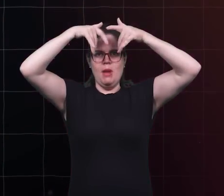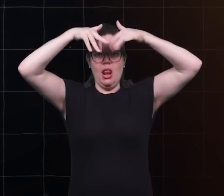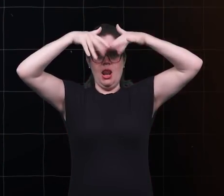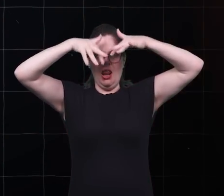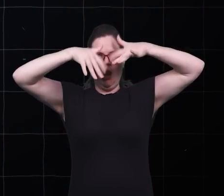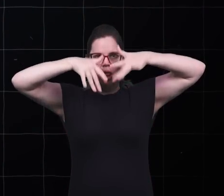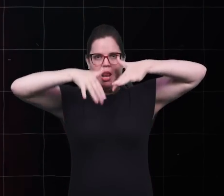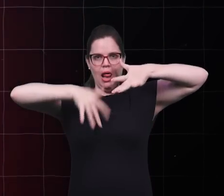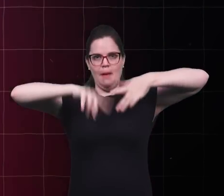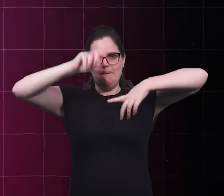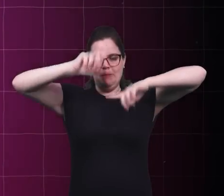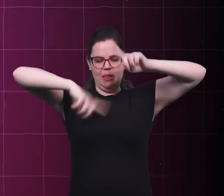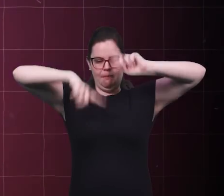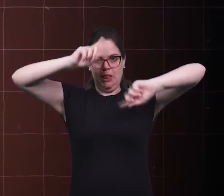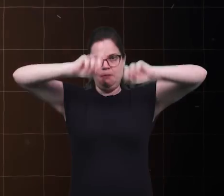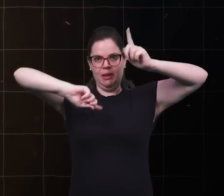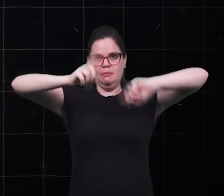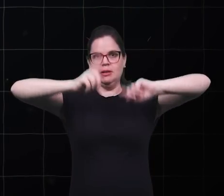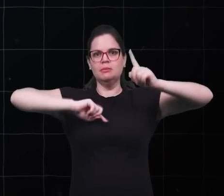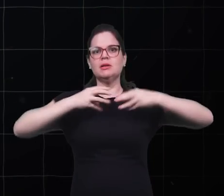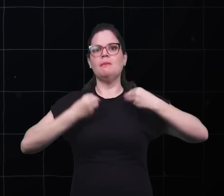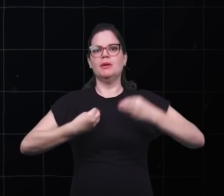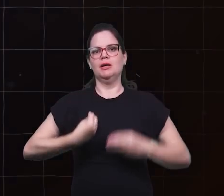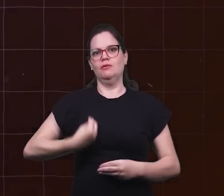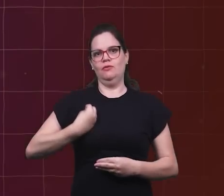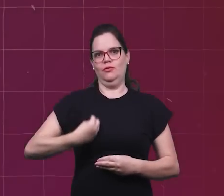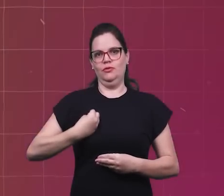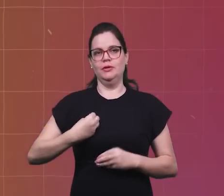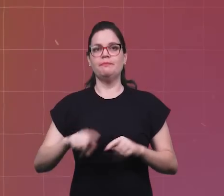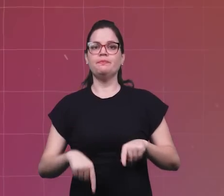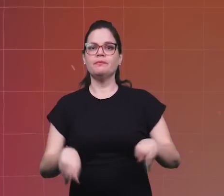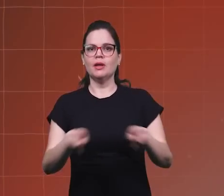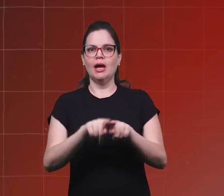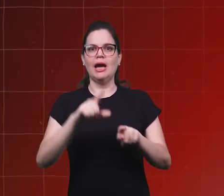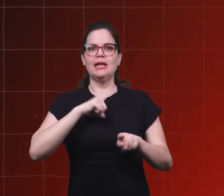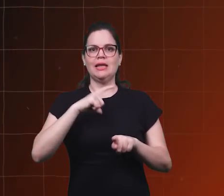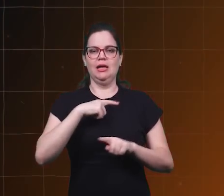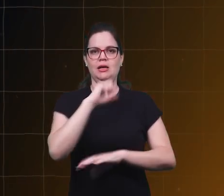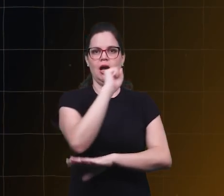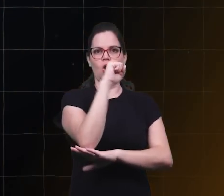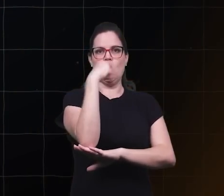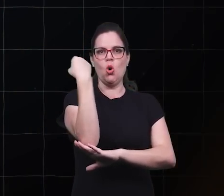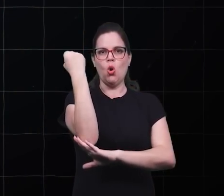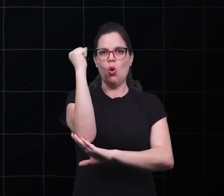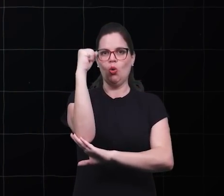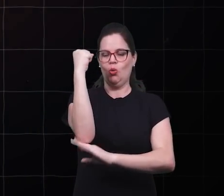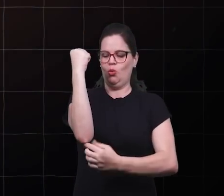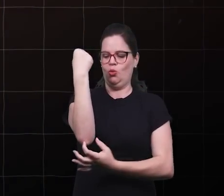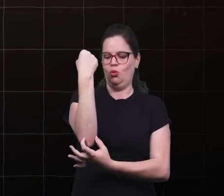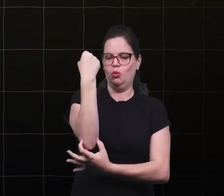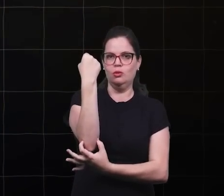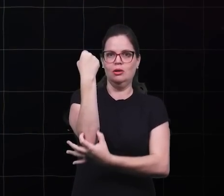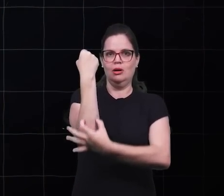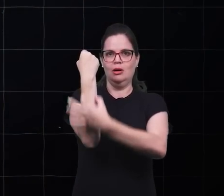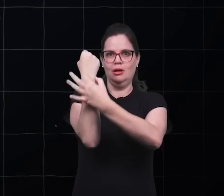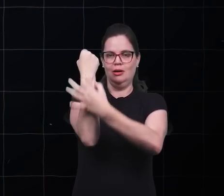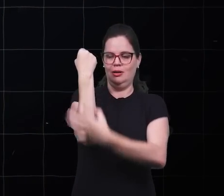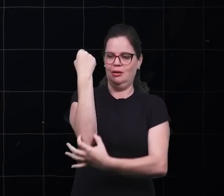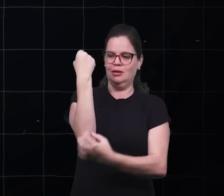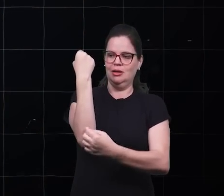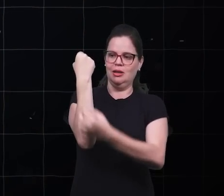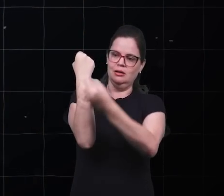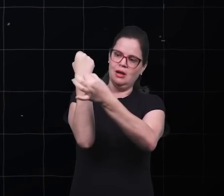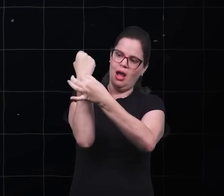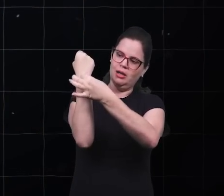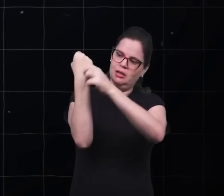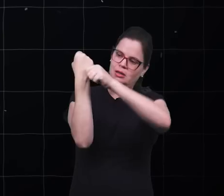Para ajudá-lo, tem o sistema nervoso periférico, que está junto com a coluna vertebral e todos os nervos que alcançam